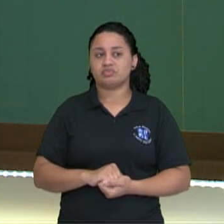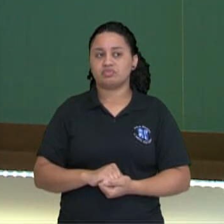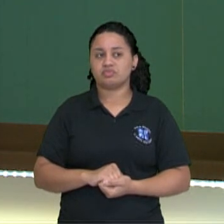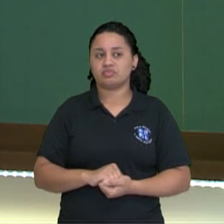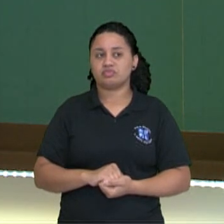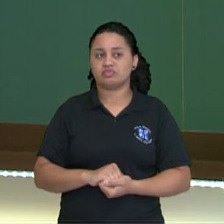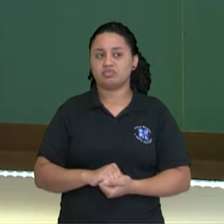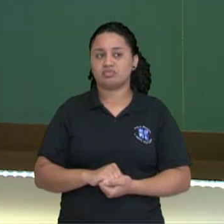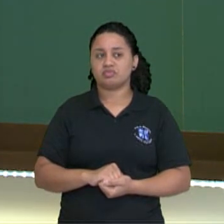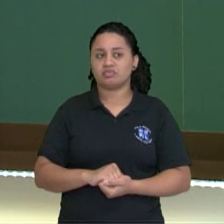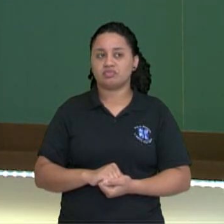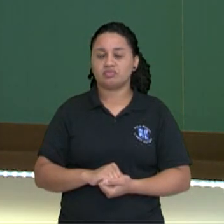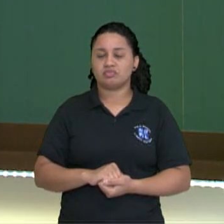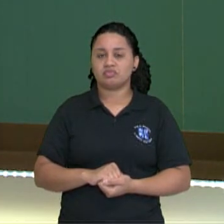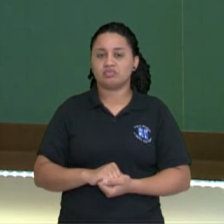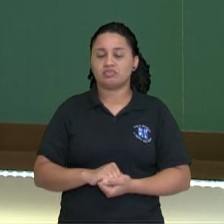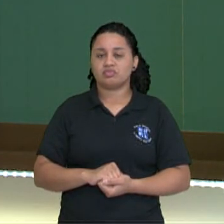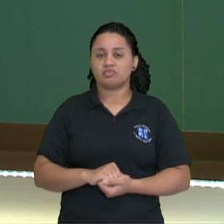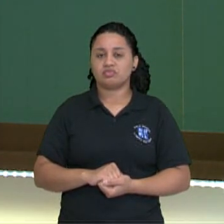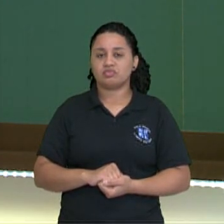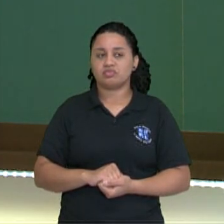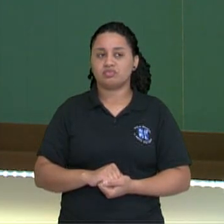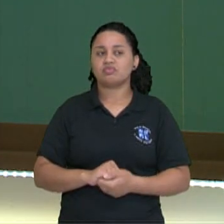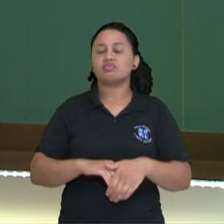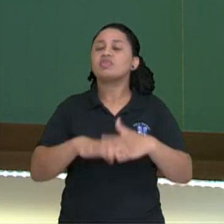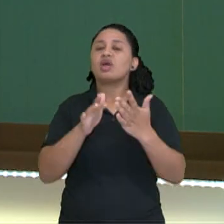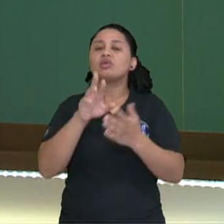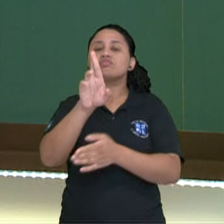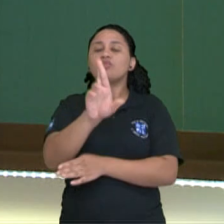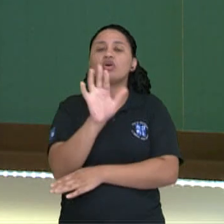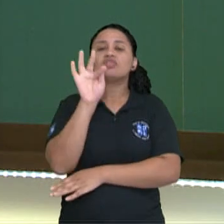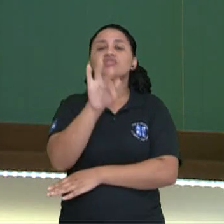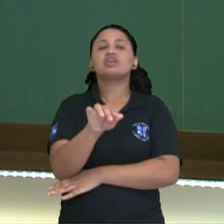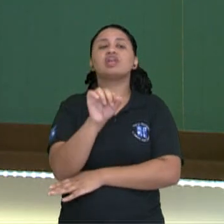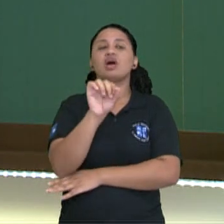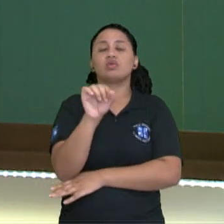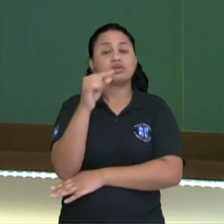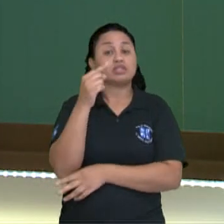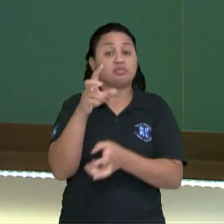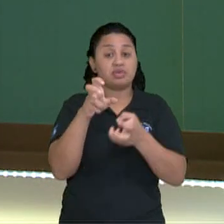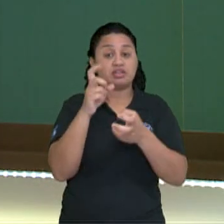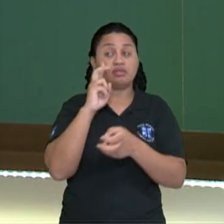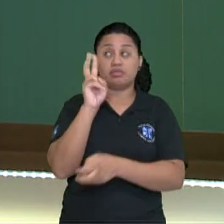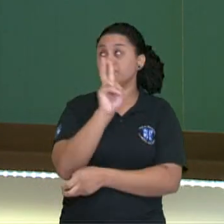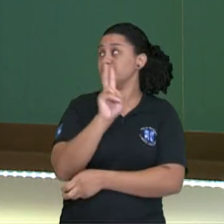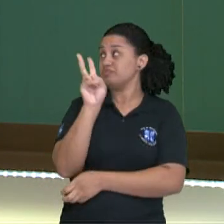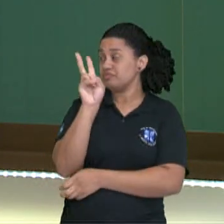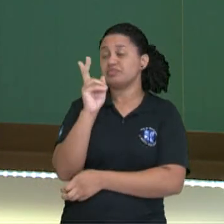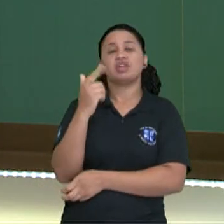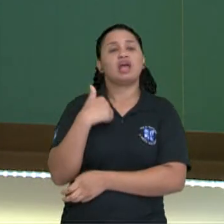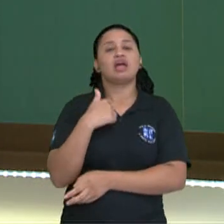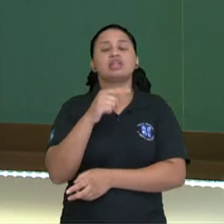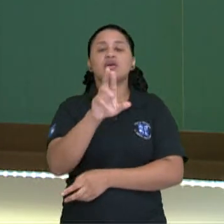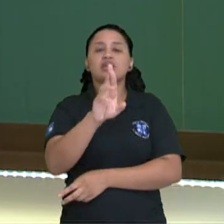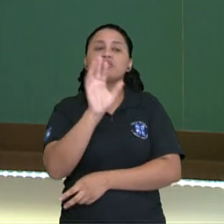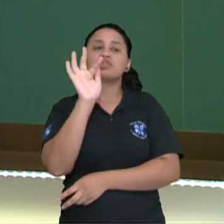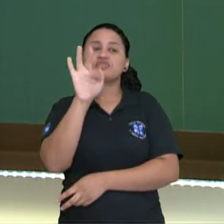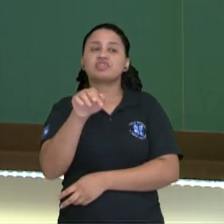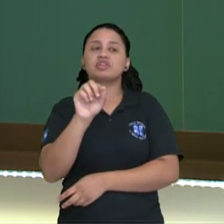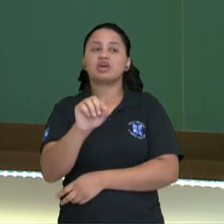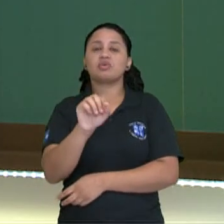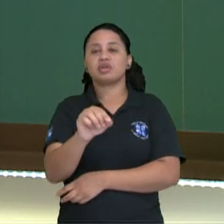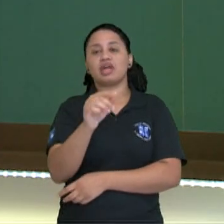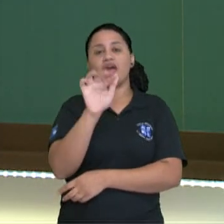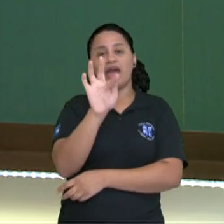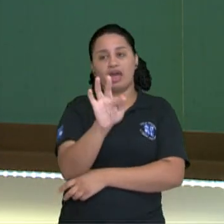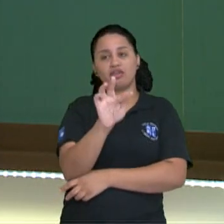3 vezes 10 elevado a menos 1 dá 10 elevado a menos 4. Produto de potências com a mesma base, eu vou repetir